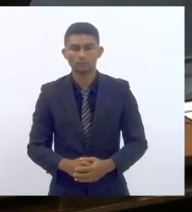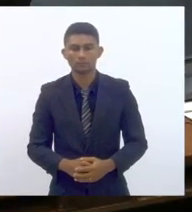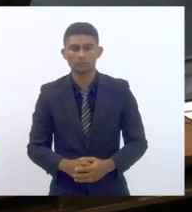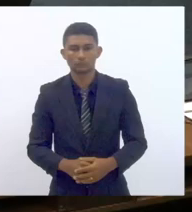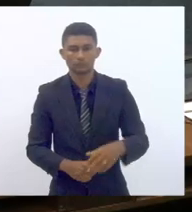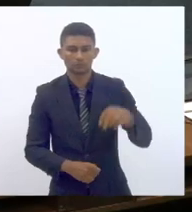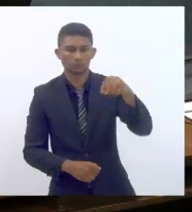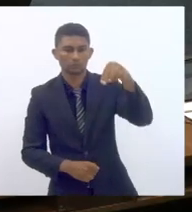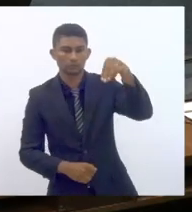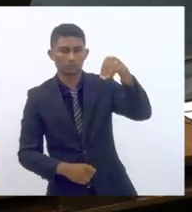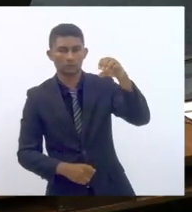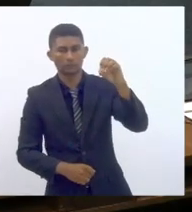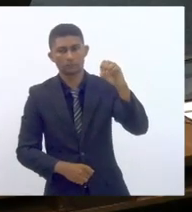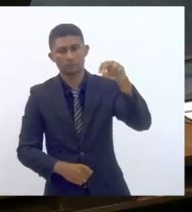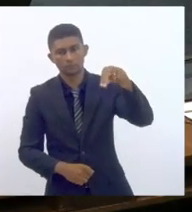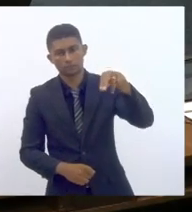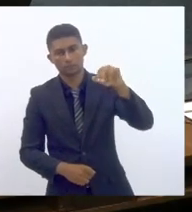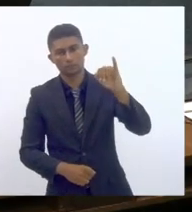Deputada Mônica Francisco.